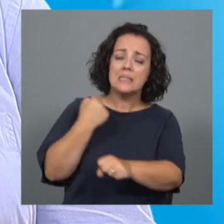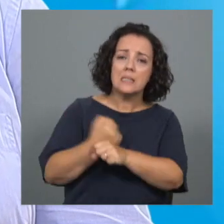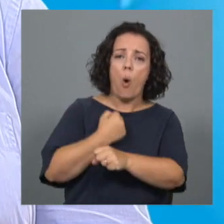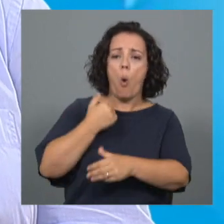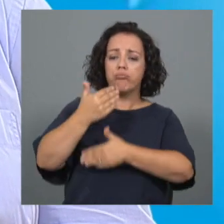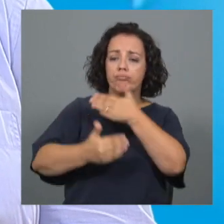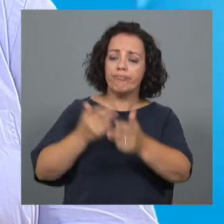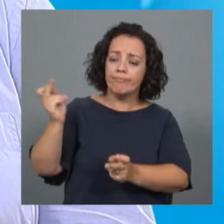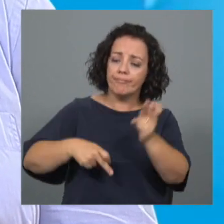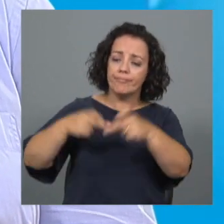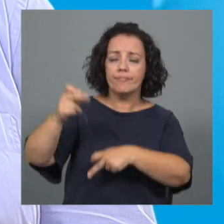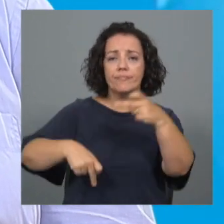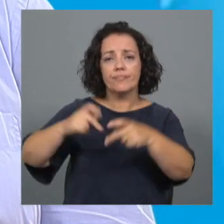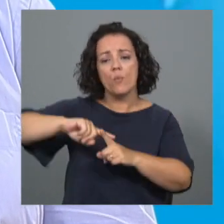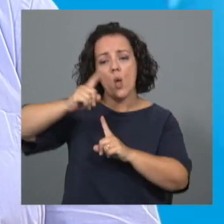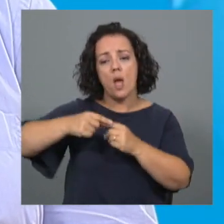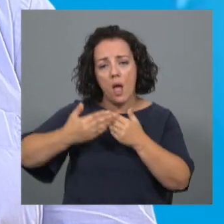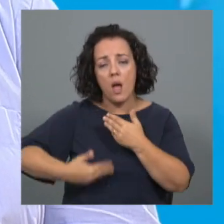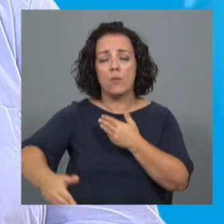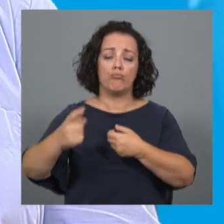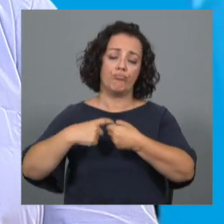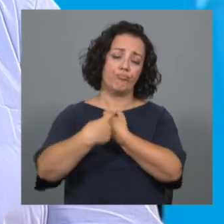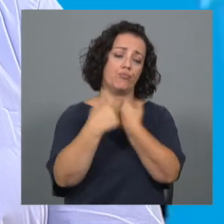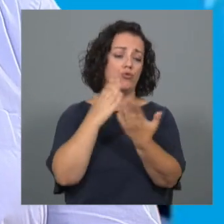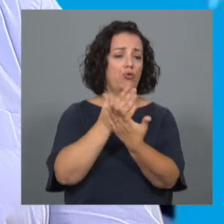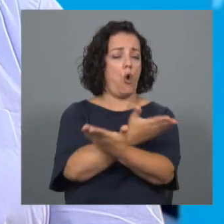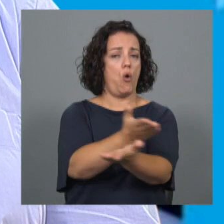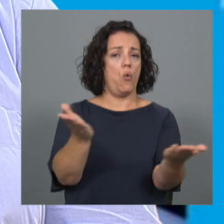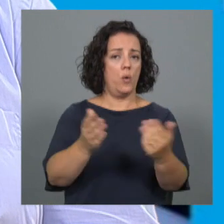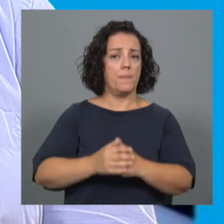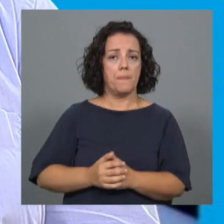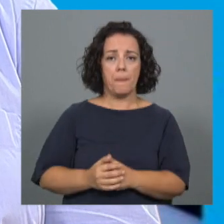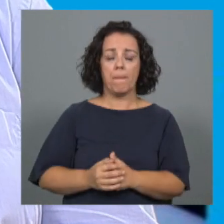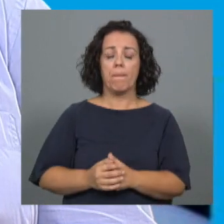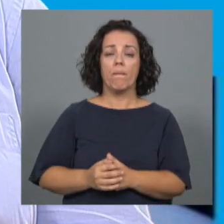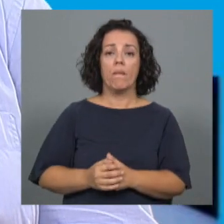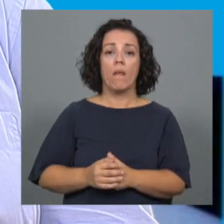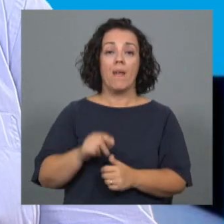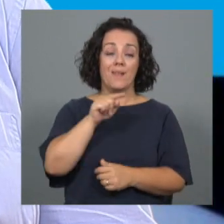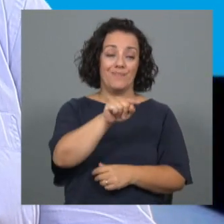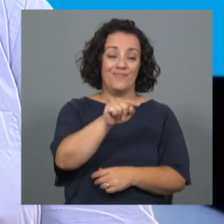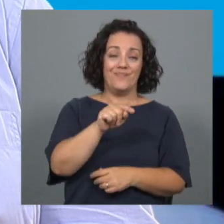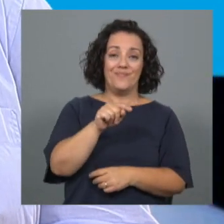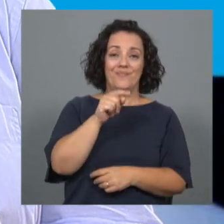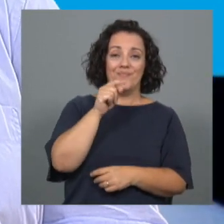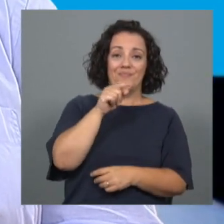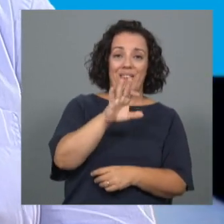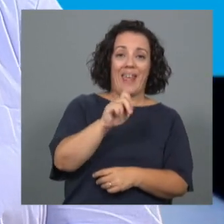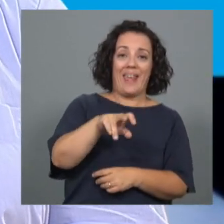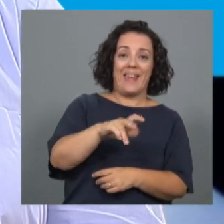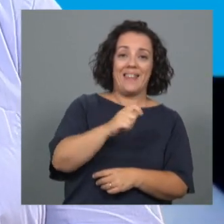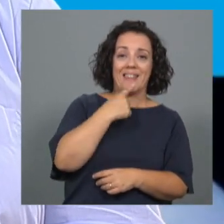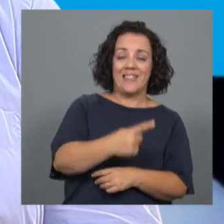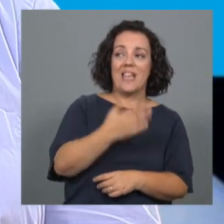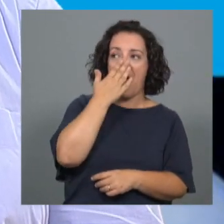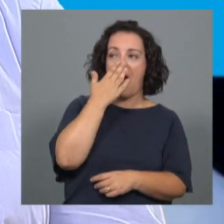longo do ano com as nossas escolas associadas. O retomar, que o Henrique referia agora, às tantas é retomar